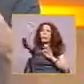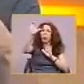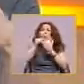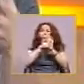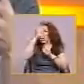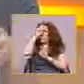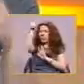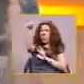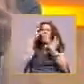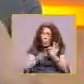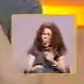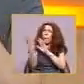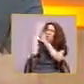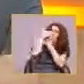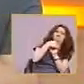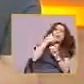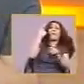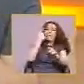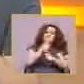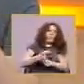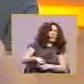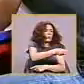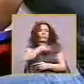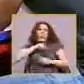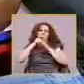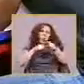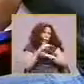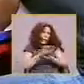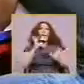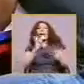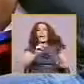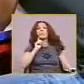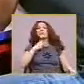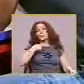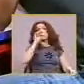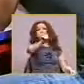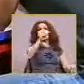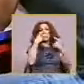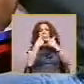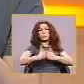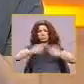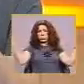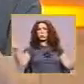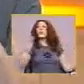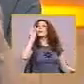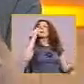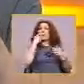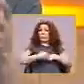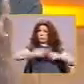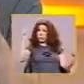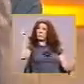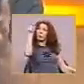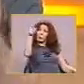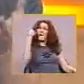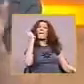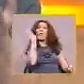a menorizar as pessoas lésbicas, gays, bissexuais e transgénero. É muito importante chamar a atenção para isto. E chamar a atenção para, no fundo, a